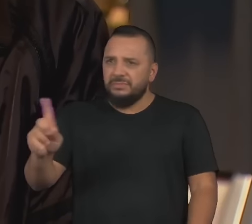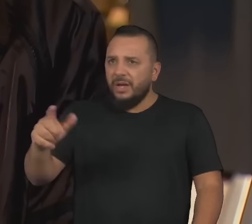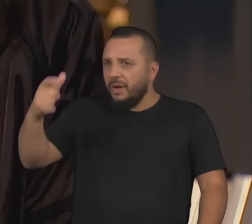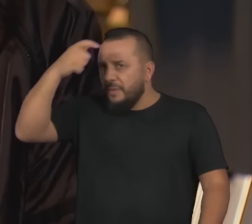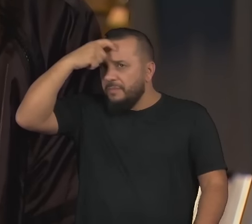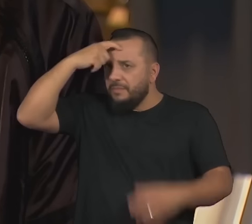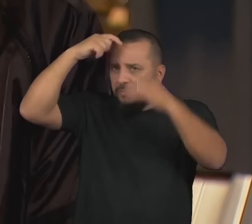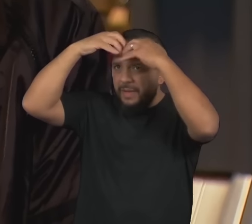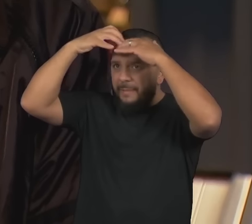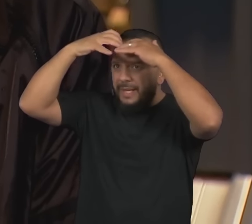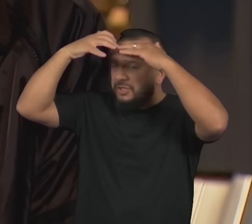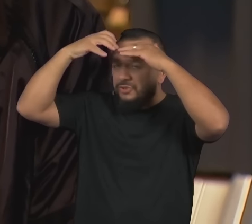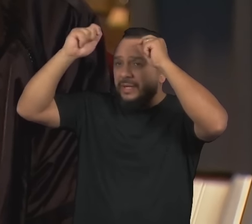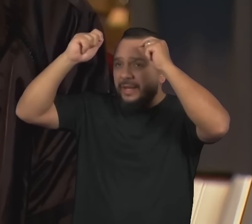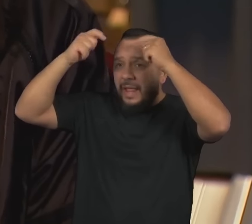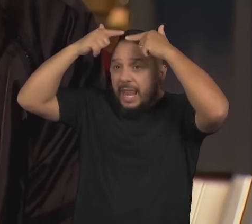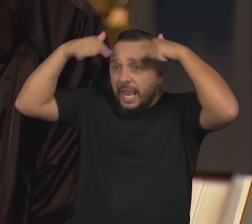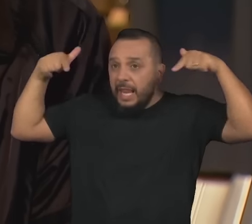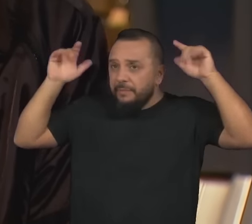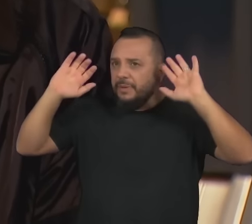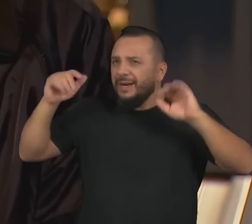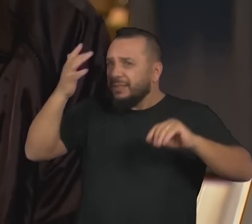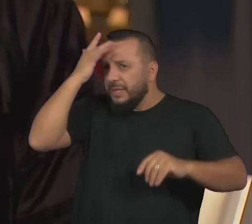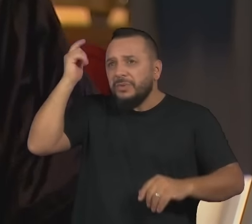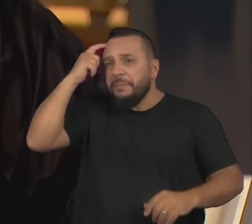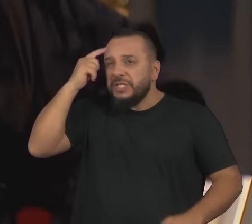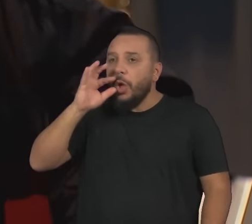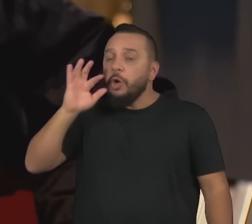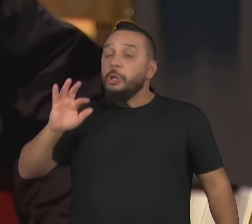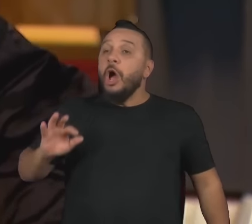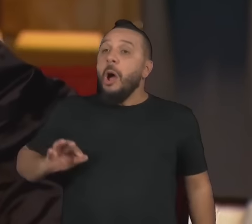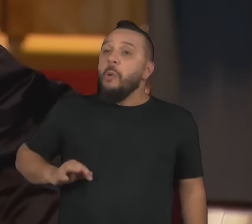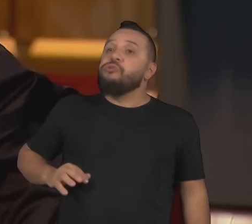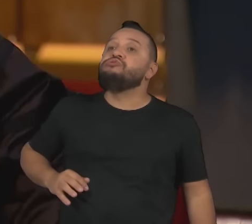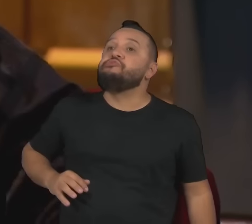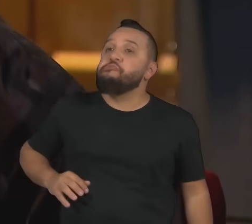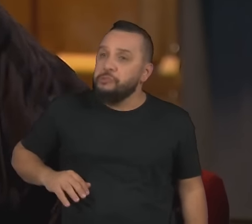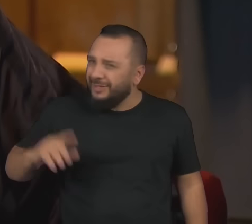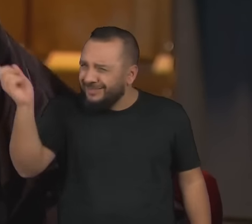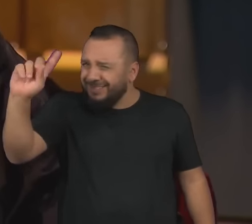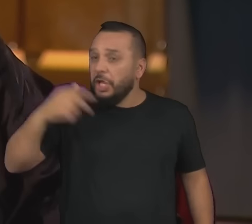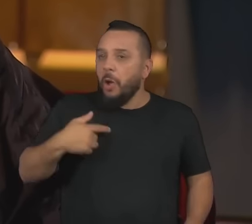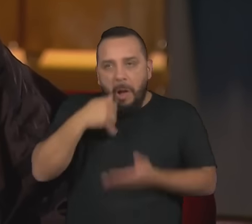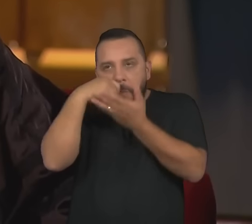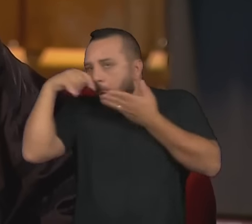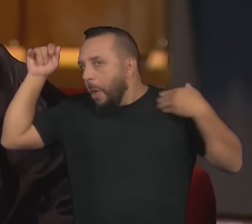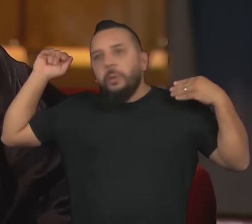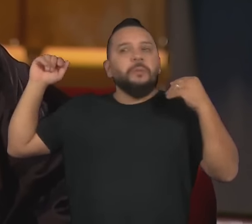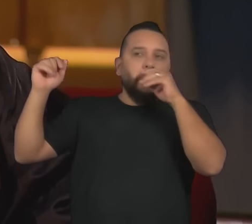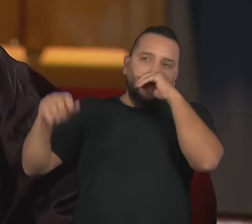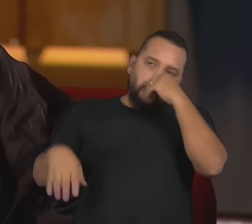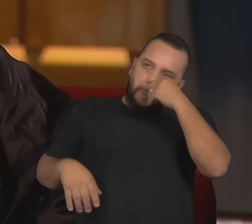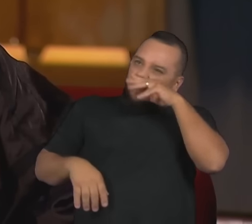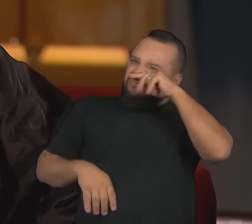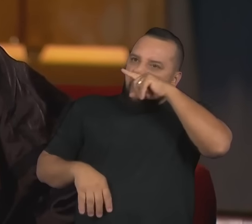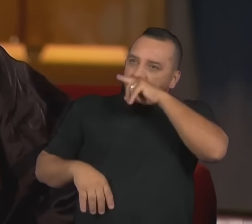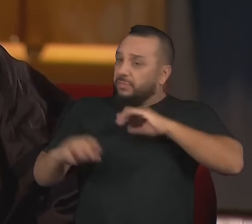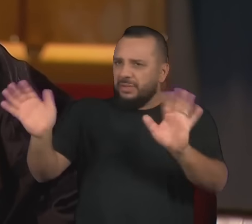Eu raramente... As pessoas acham que eu fumo tudo. Que eu cheiro cocaína, que eu fumo maconha. Cara, eu não fumo